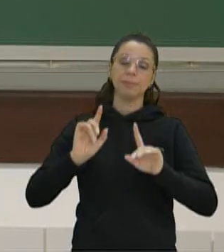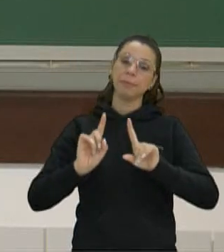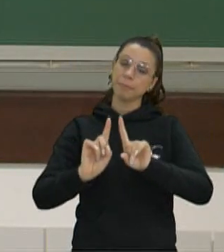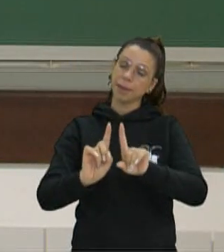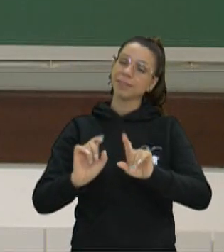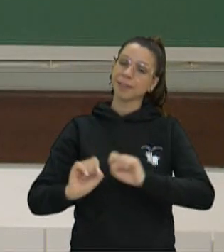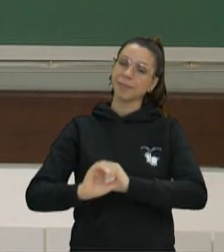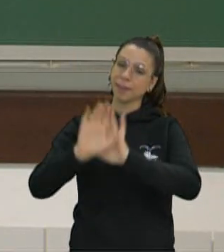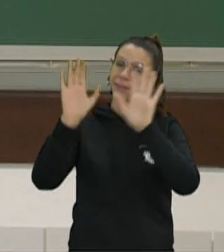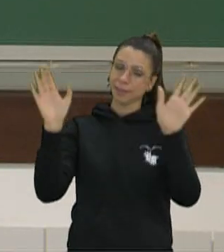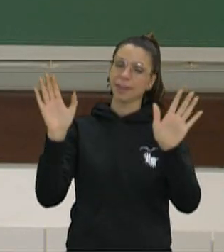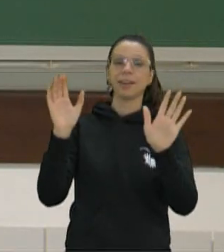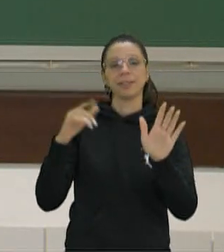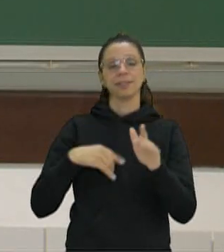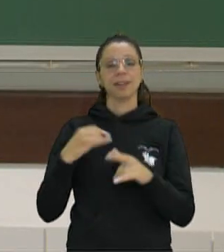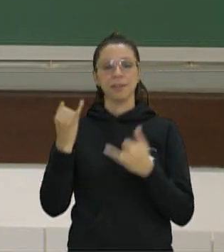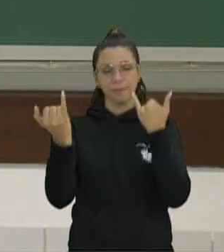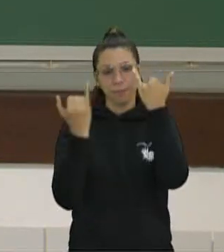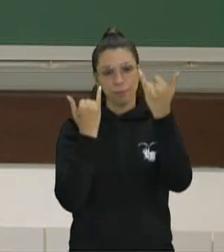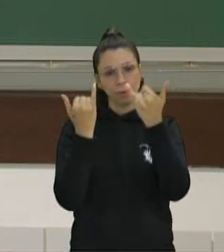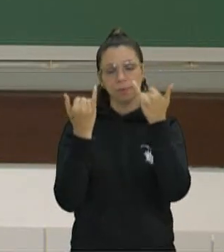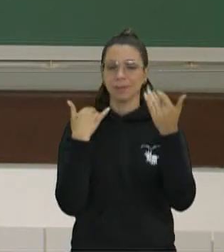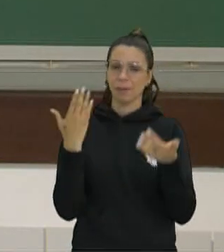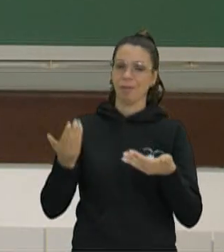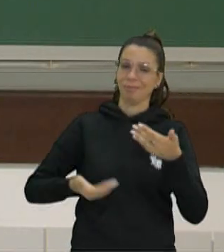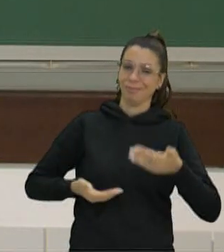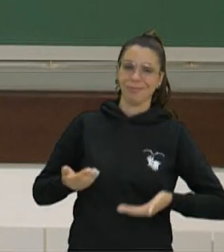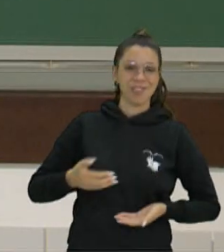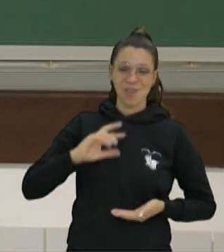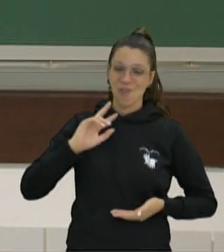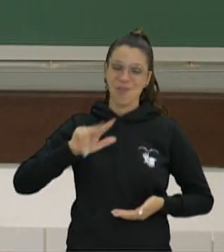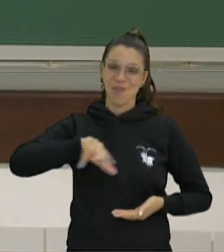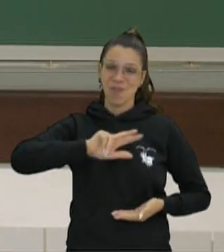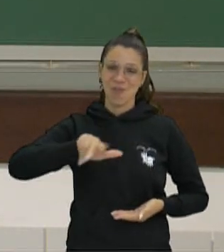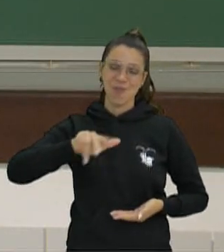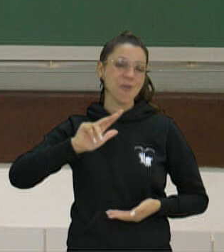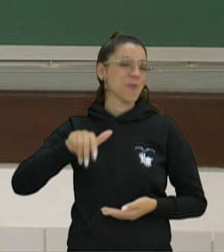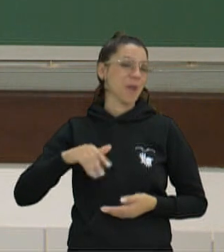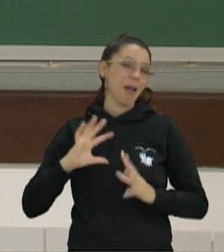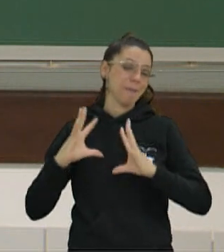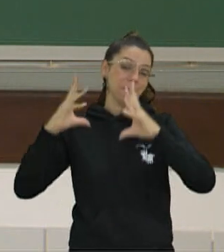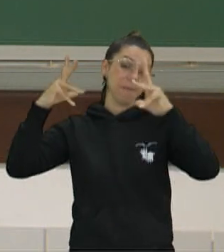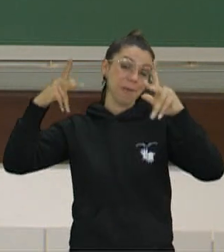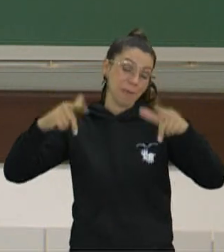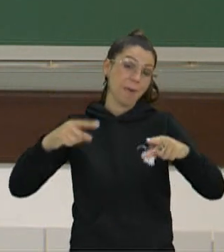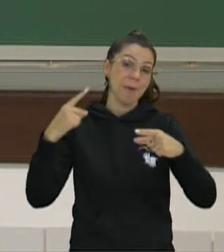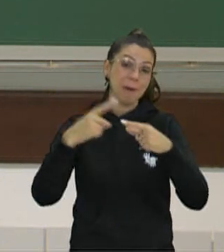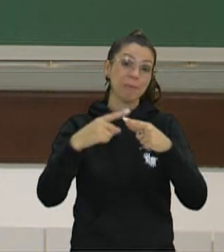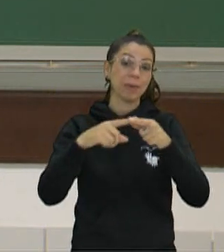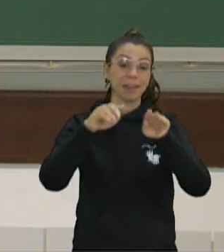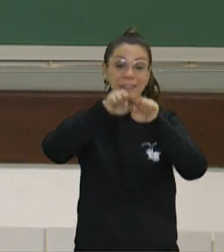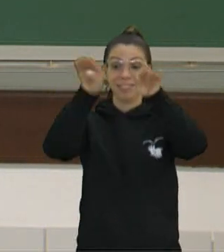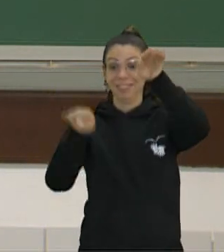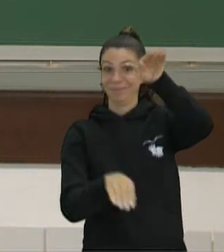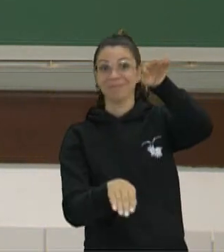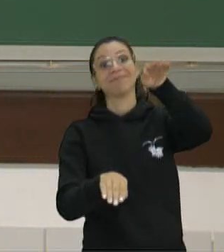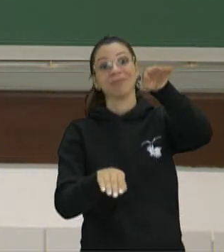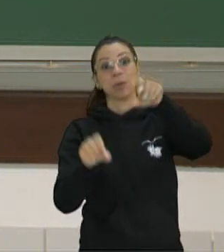estava claro ali nos dados estatísticos que esses bens não são para todos, né? Porque eles trazem desigualdade social. Então,